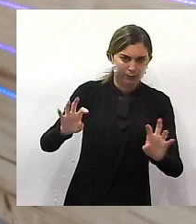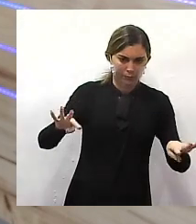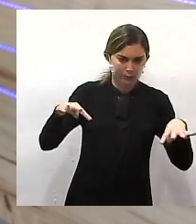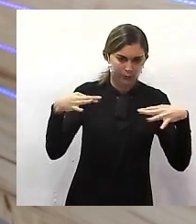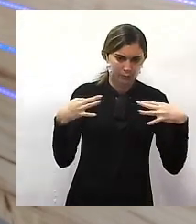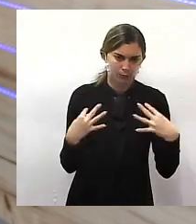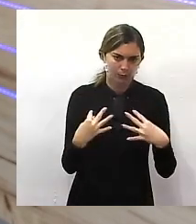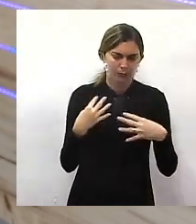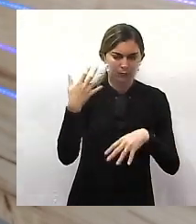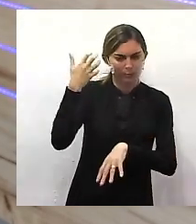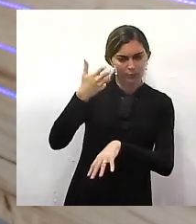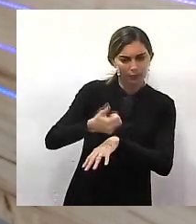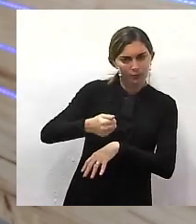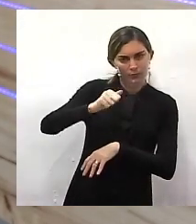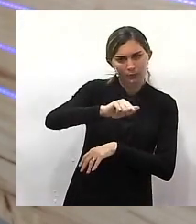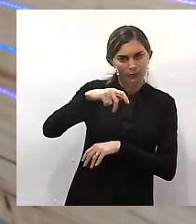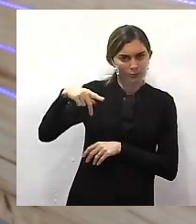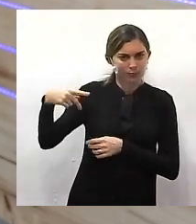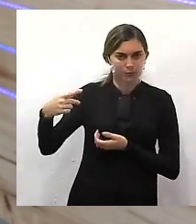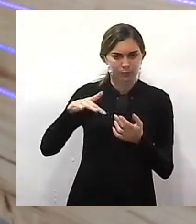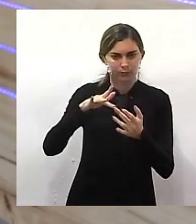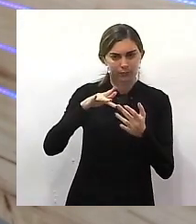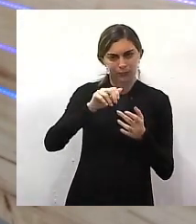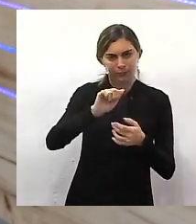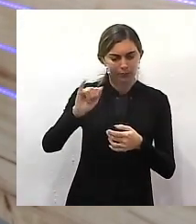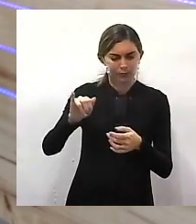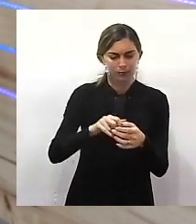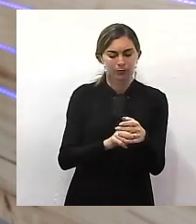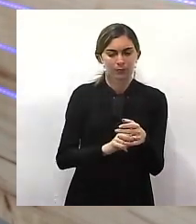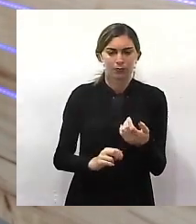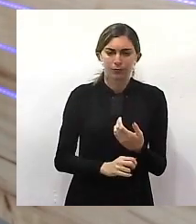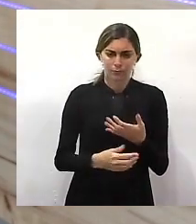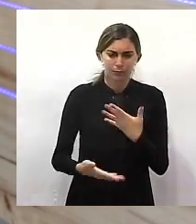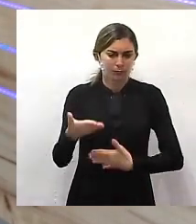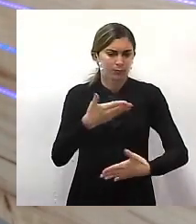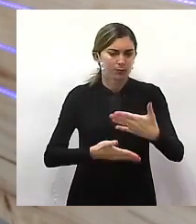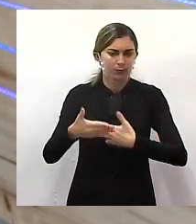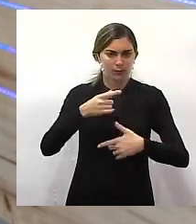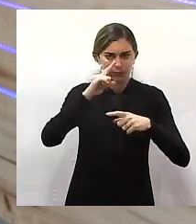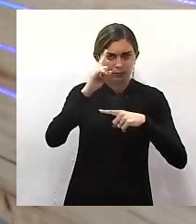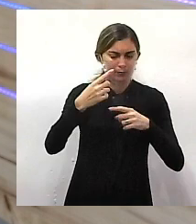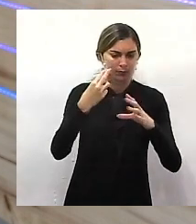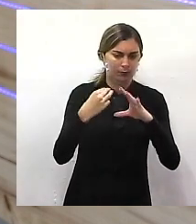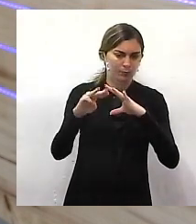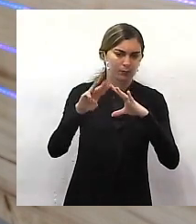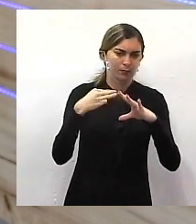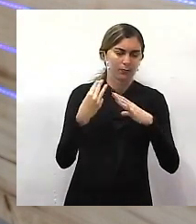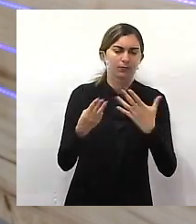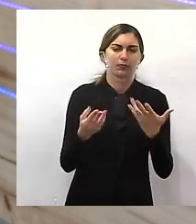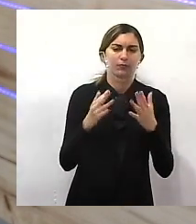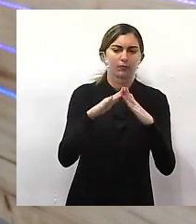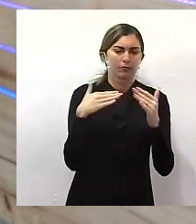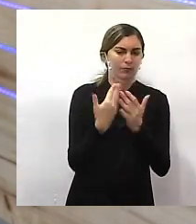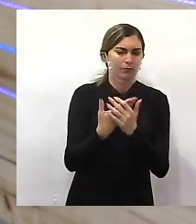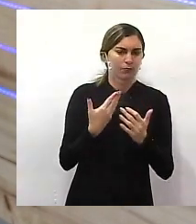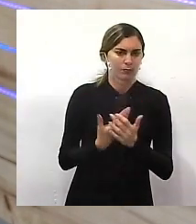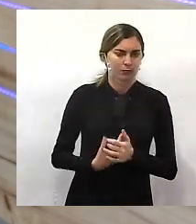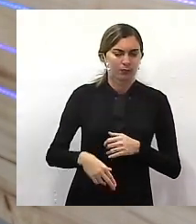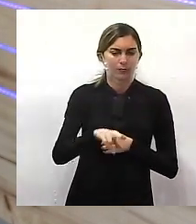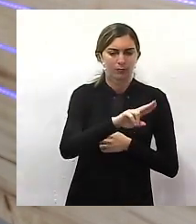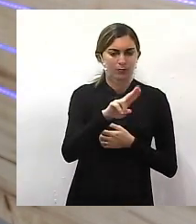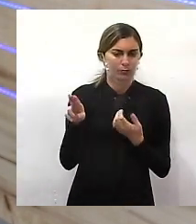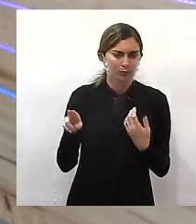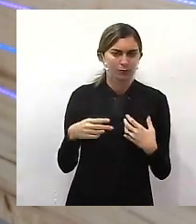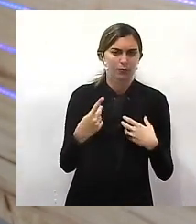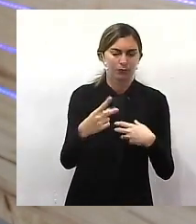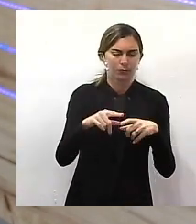assistindo, baixe o aplicativo do Conecta aí para interagir com a gente, mandando a mensagem, mandando a escola onde você estuda, mandando seu nome,